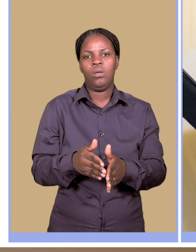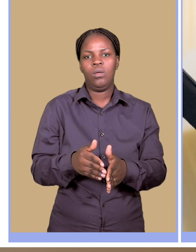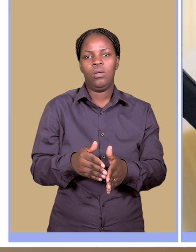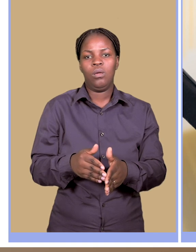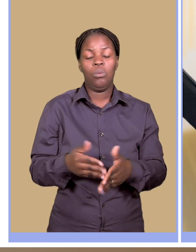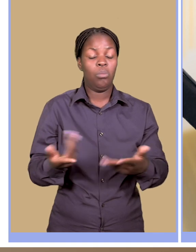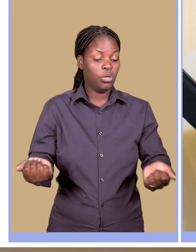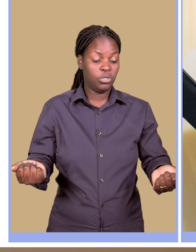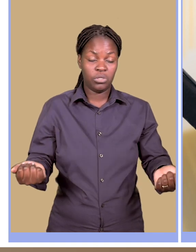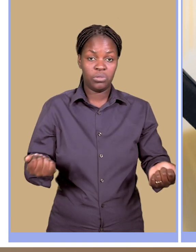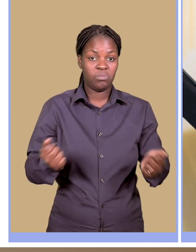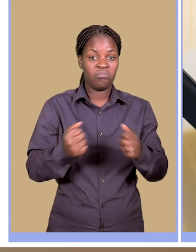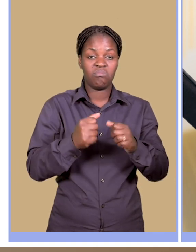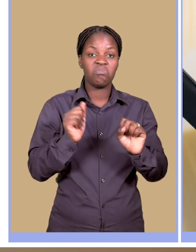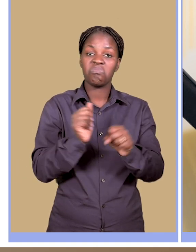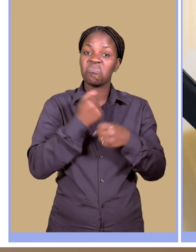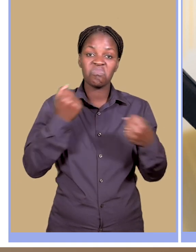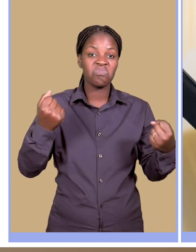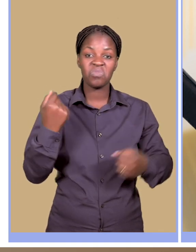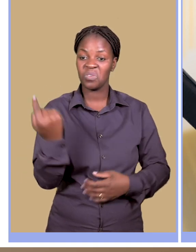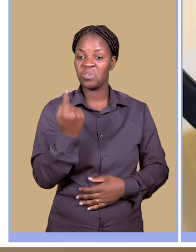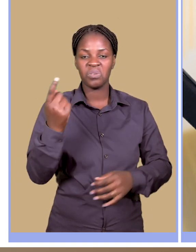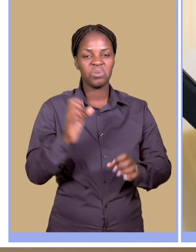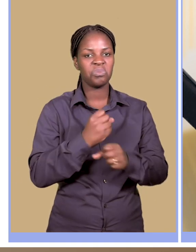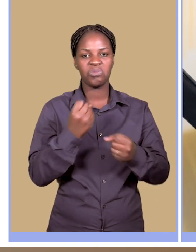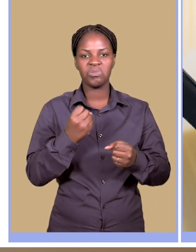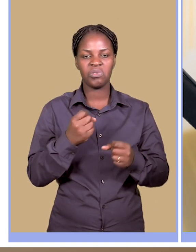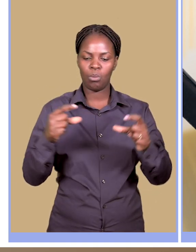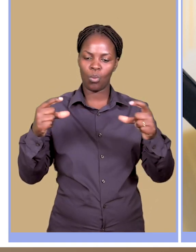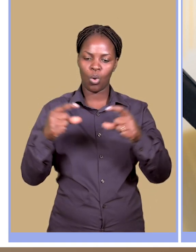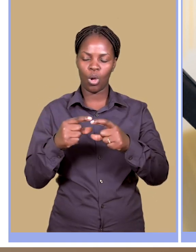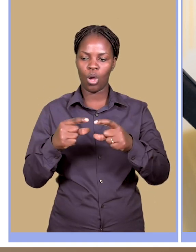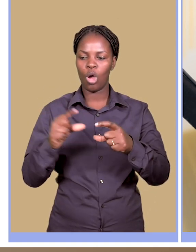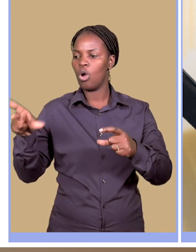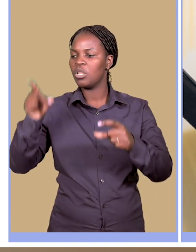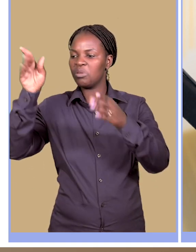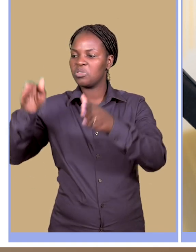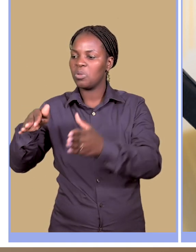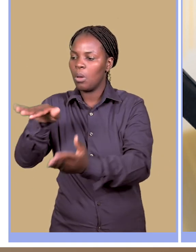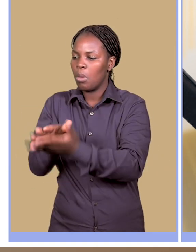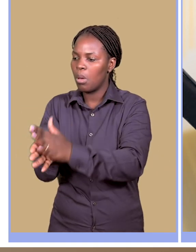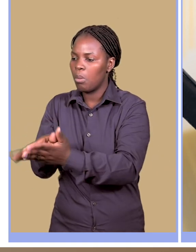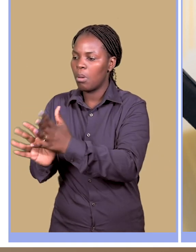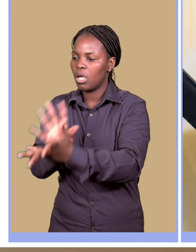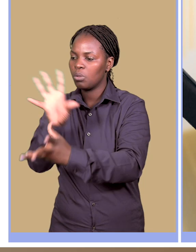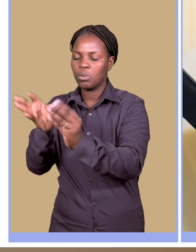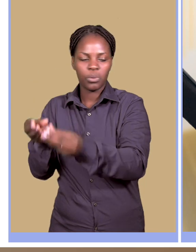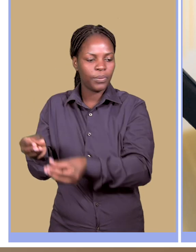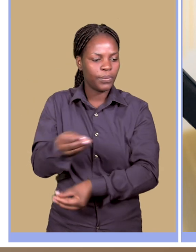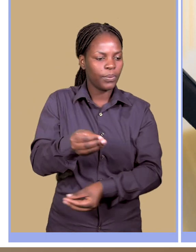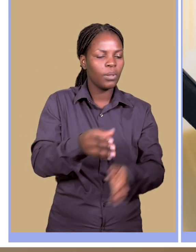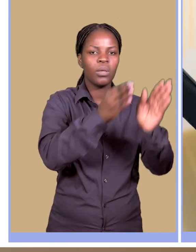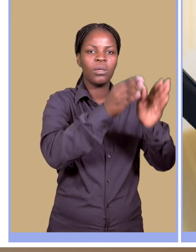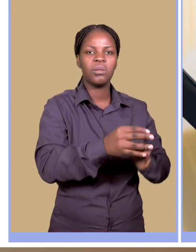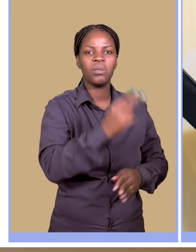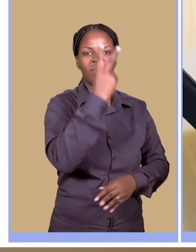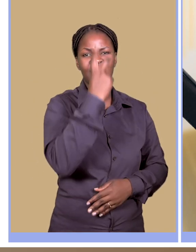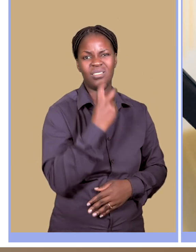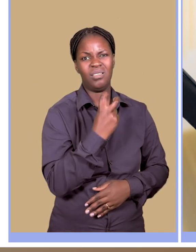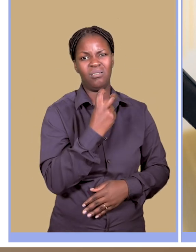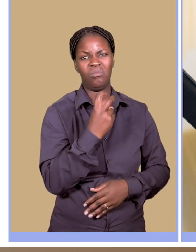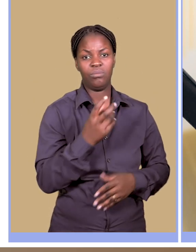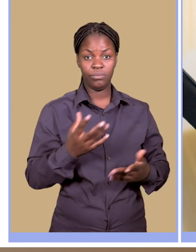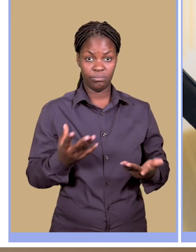Só coloca a si como um associado à conta e depois entrega o cartão a si. Então, estamos a mostrar um sistema que